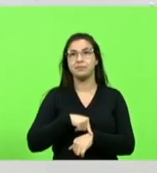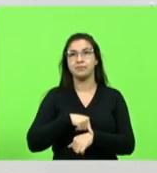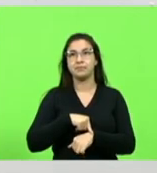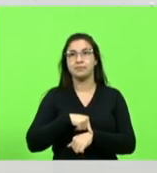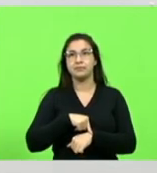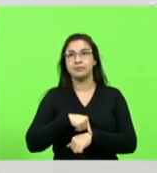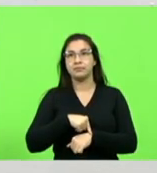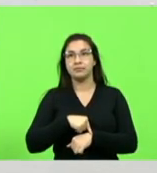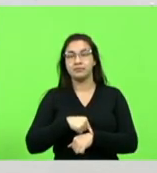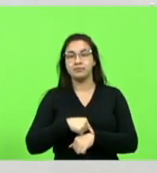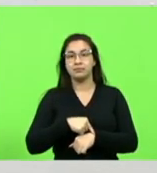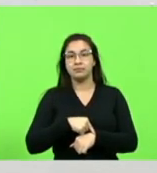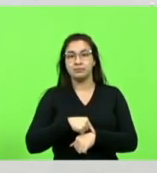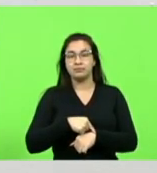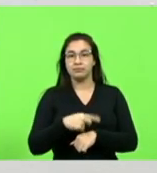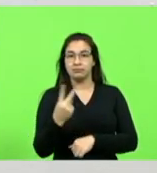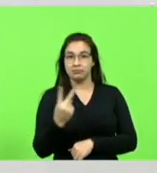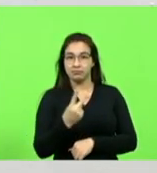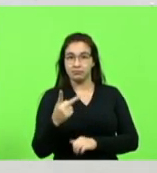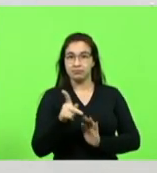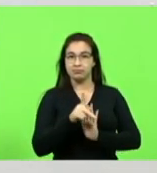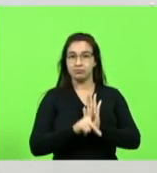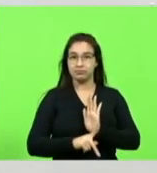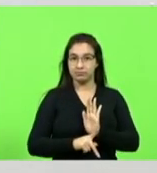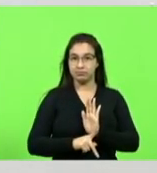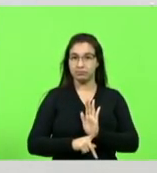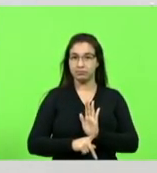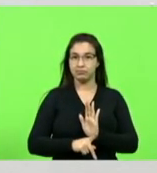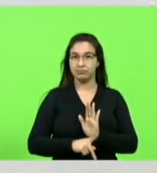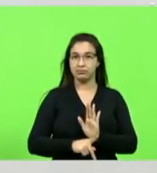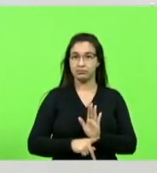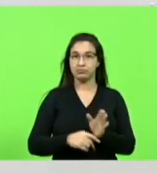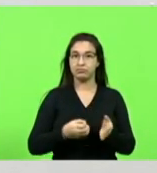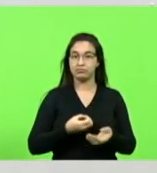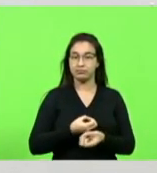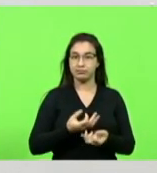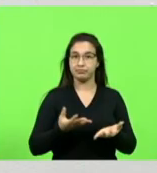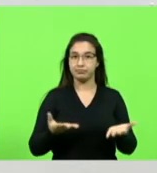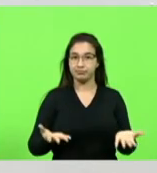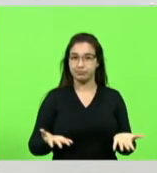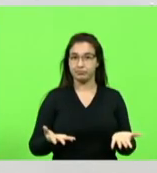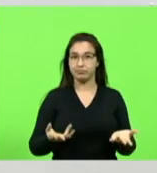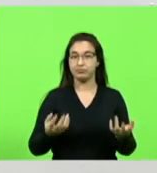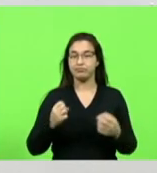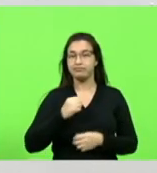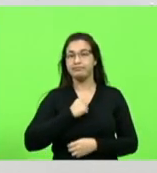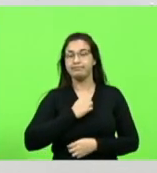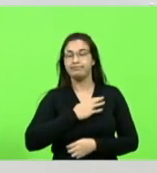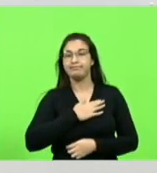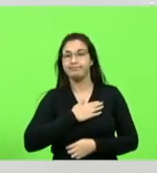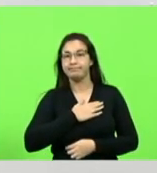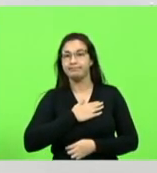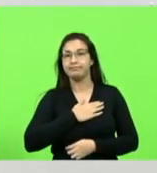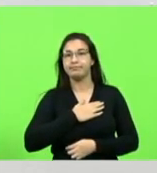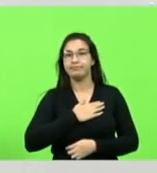desses dois projetos que protocolei nessa casa sobre o nosso querido Planalto Serrano.